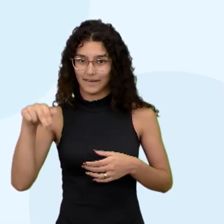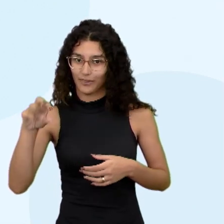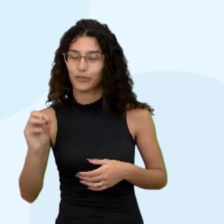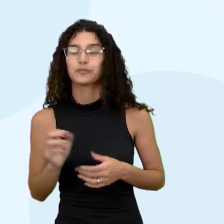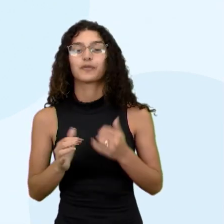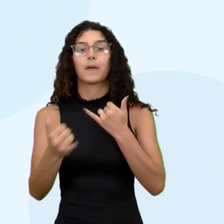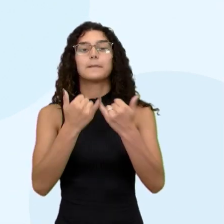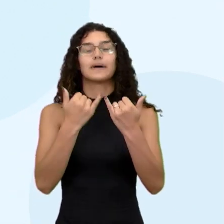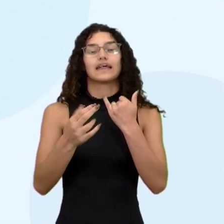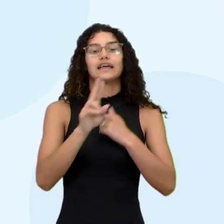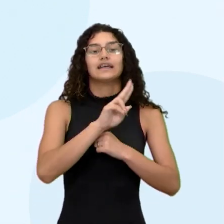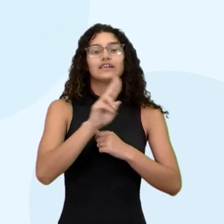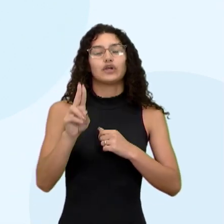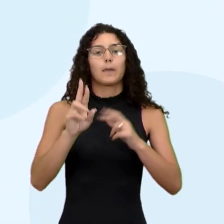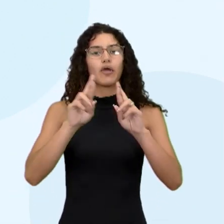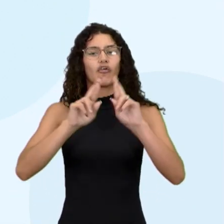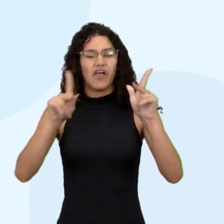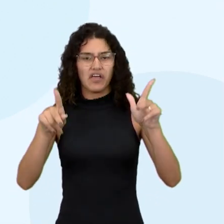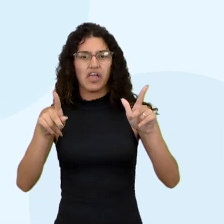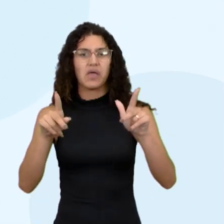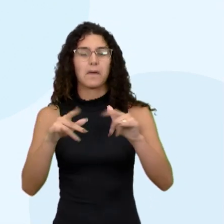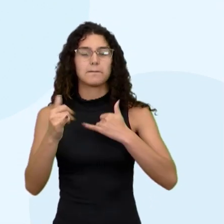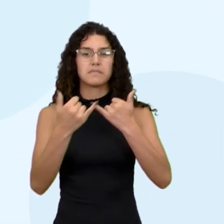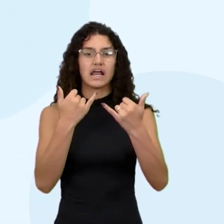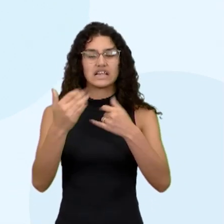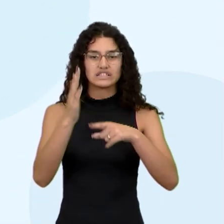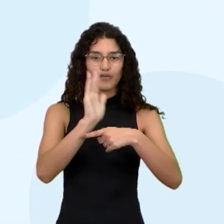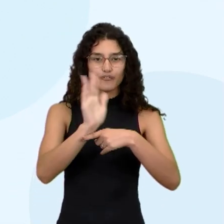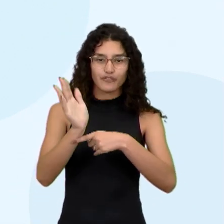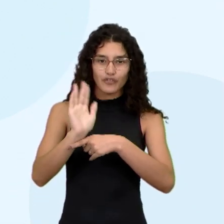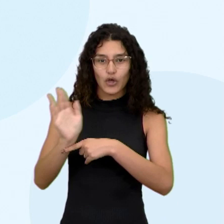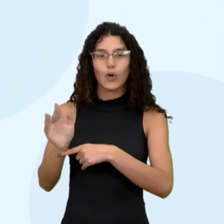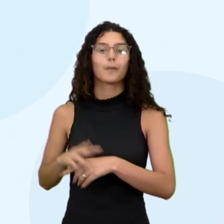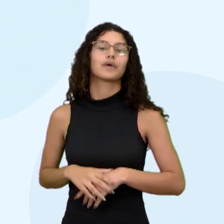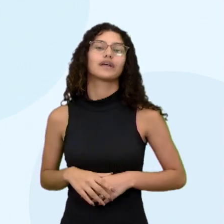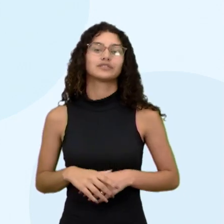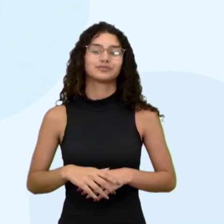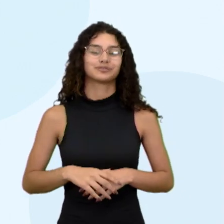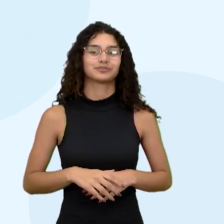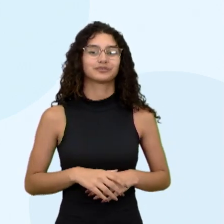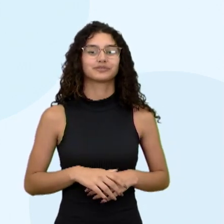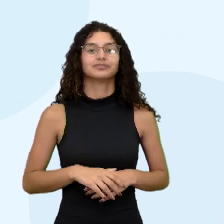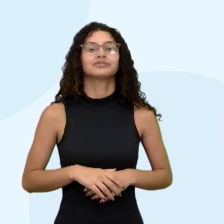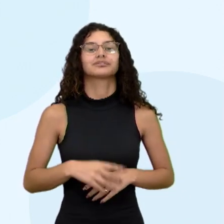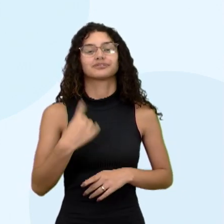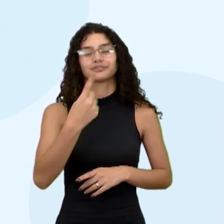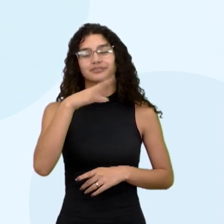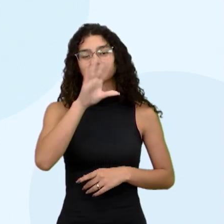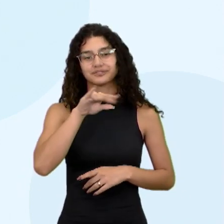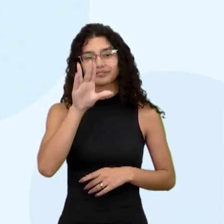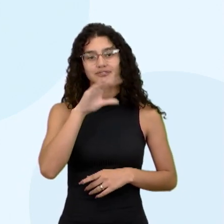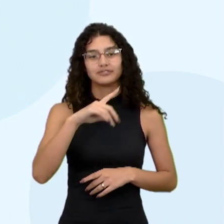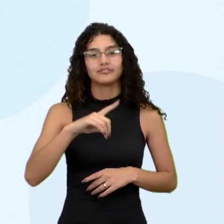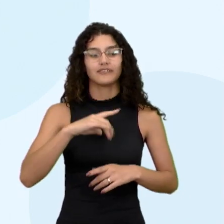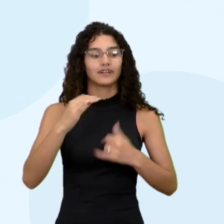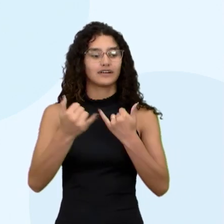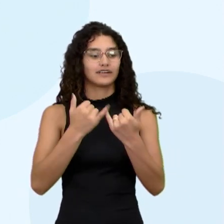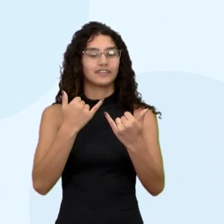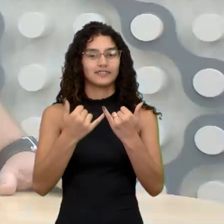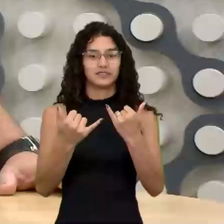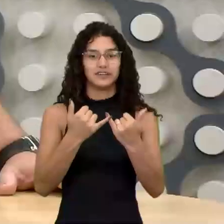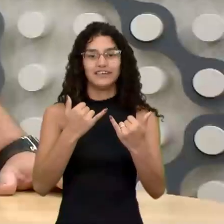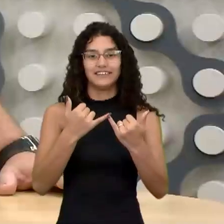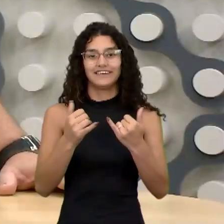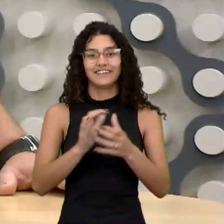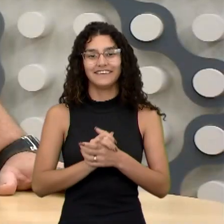Parece nome extraterrestres, né? Parece aqueles filmes Jornada nas Estrelas, né, diretor? Né, produtora? A gente fala aí de... Né, parece aqueles